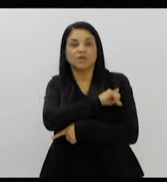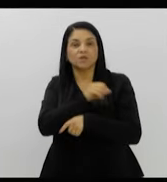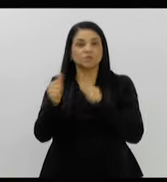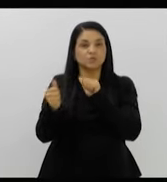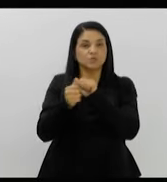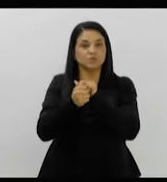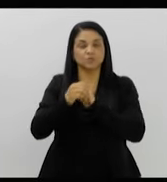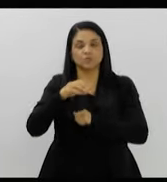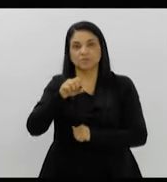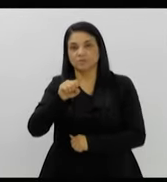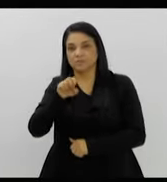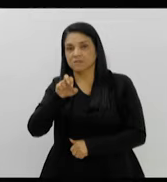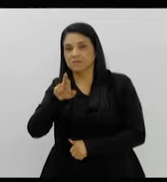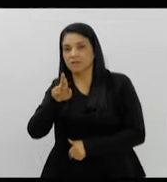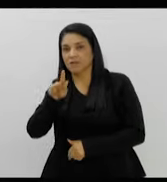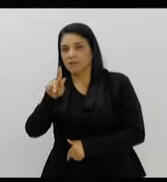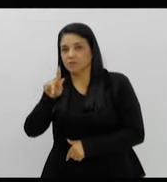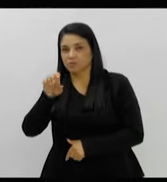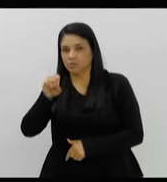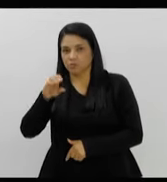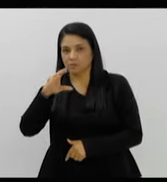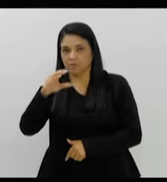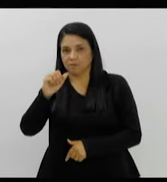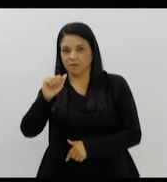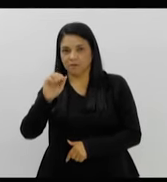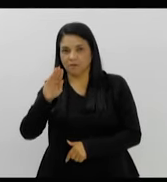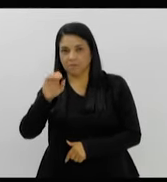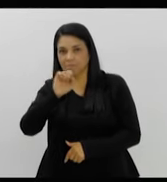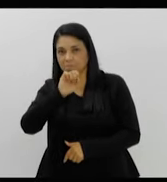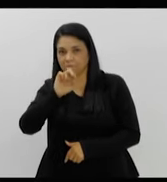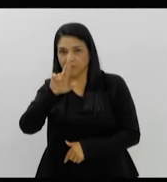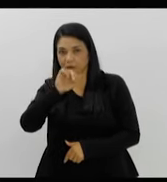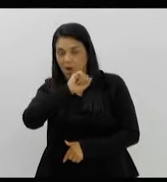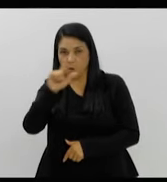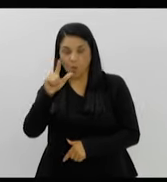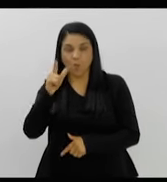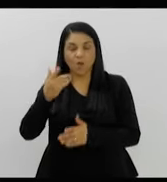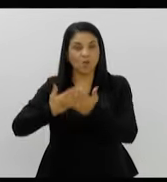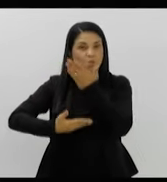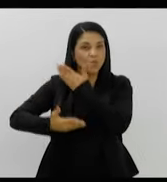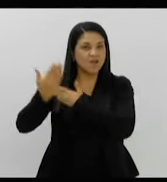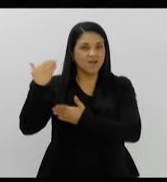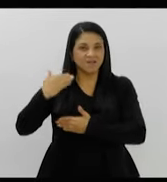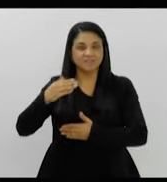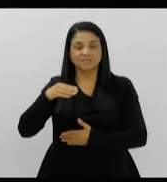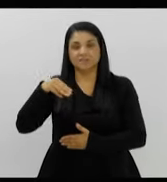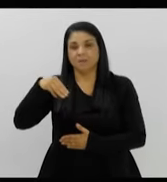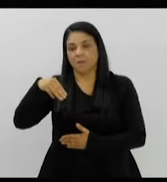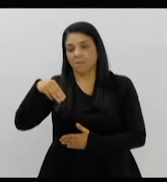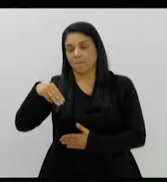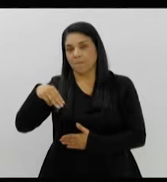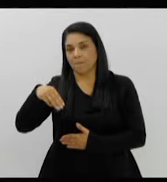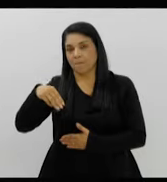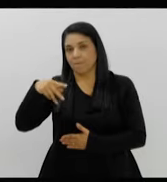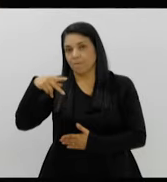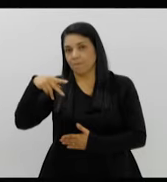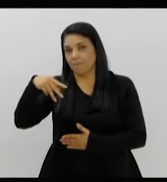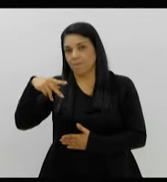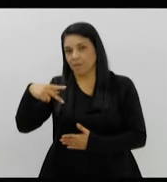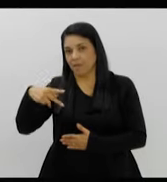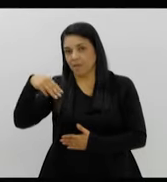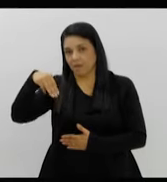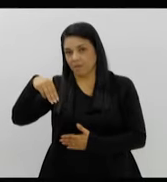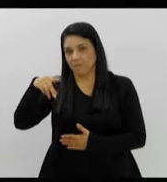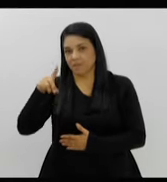com tantos outros aquele era o antigo PMDB e no antigo PMDB que